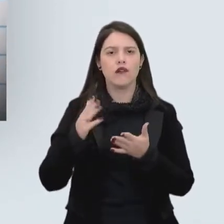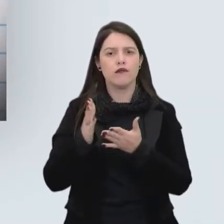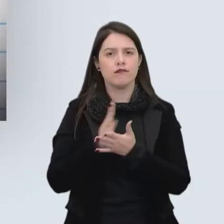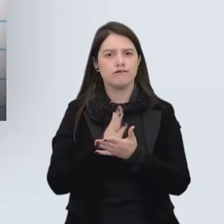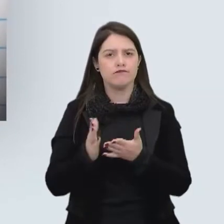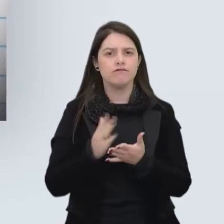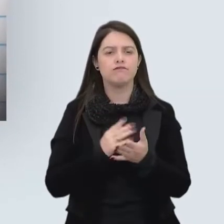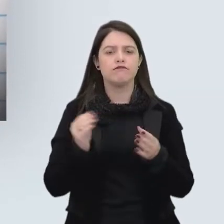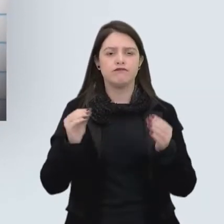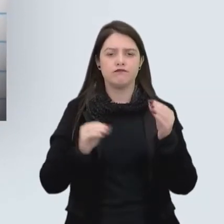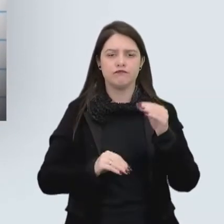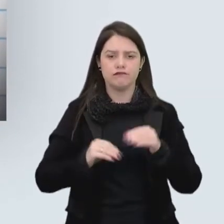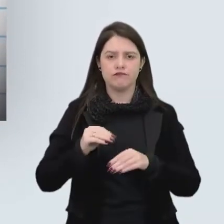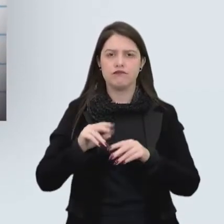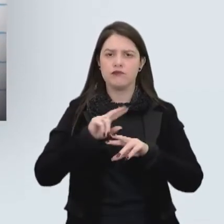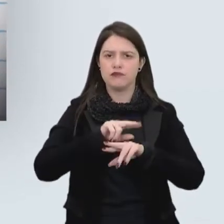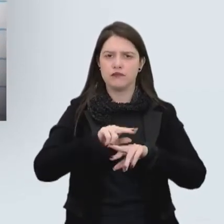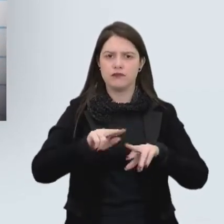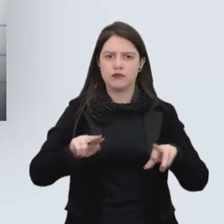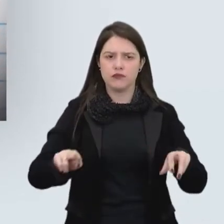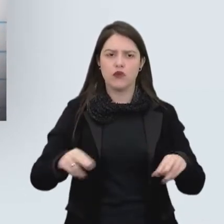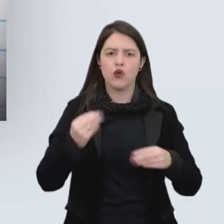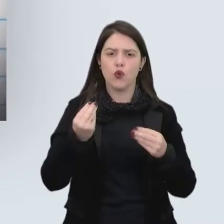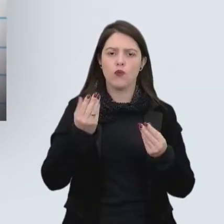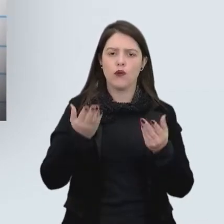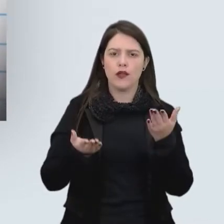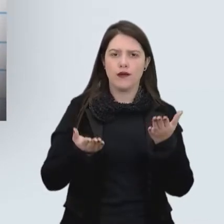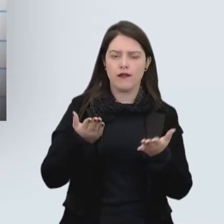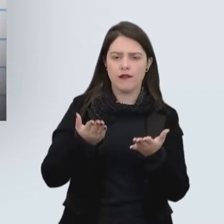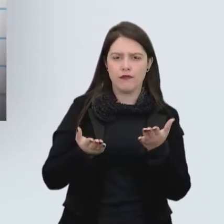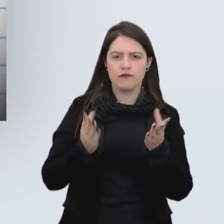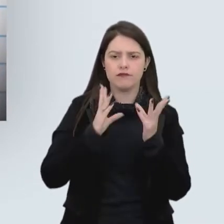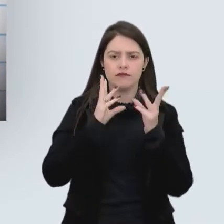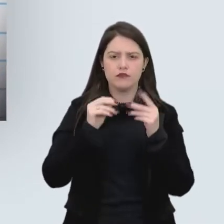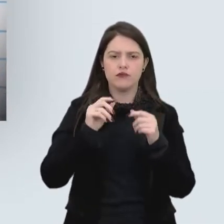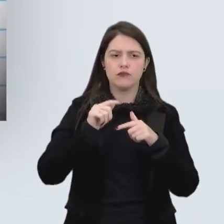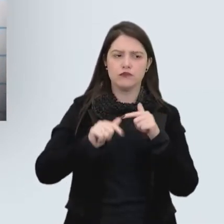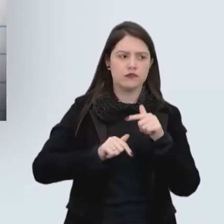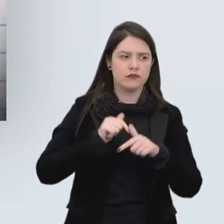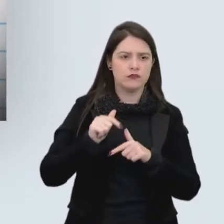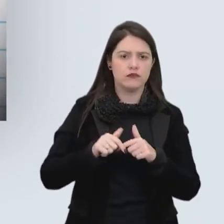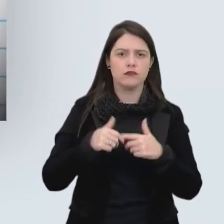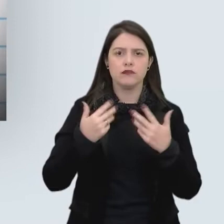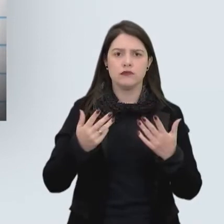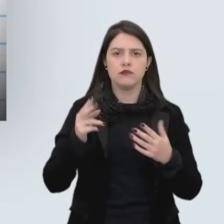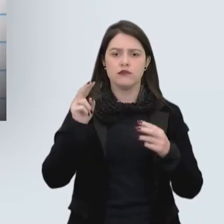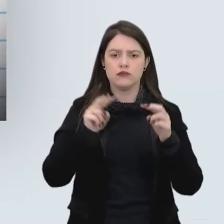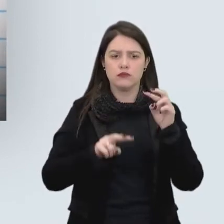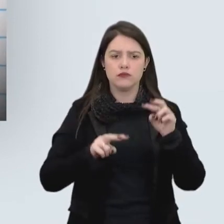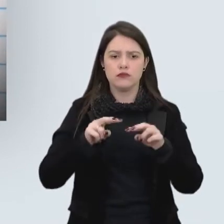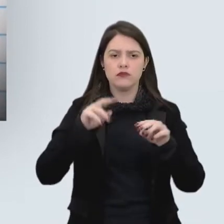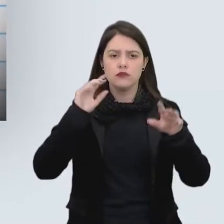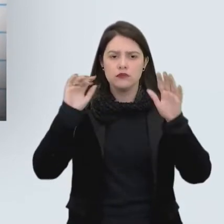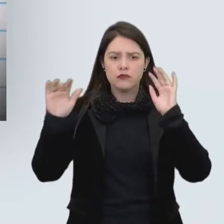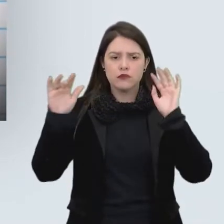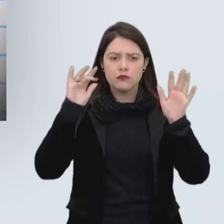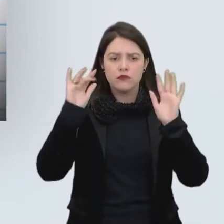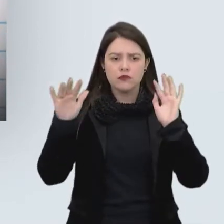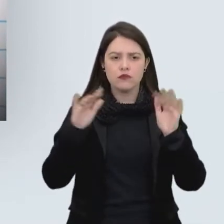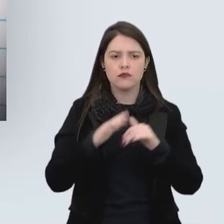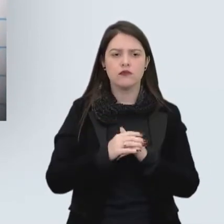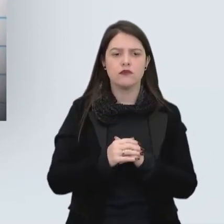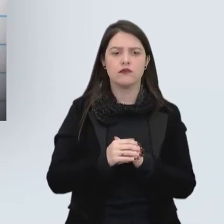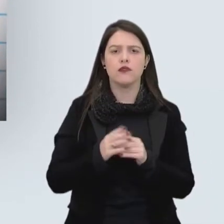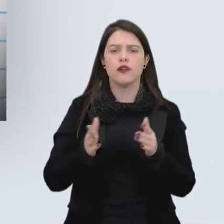tempo. Envolve diversos aspectos, como o equilíbrio do nível de preços. Ficou confuso? Ora, imagine que um governo de um determinado